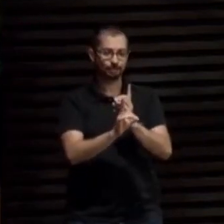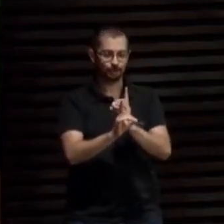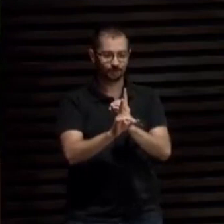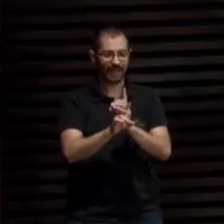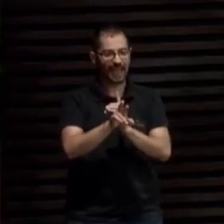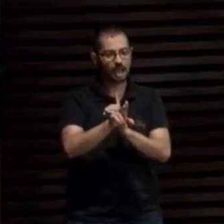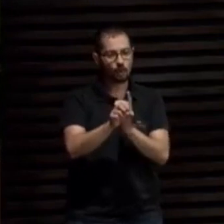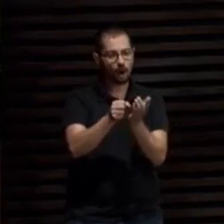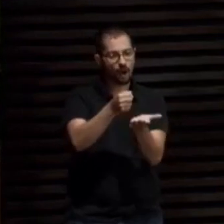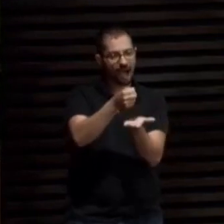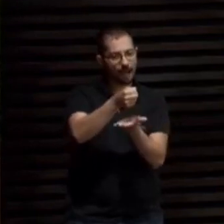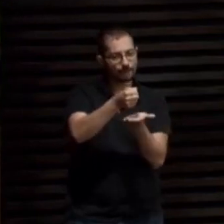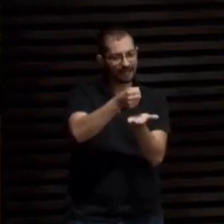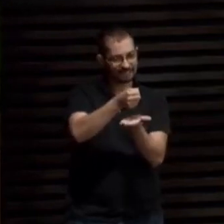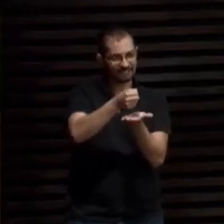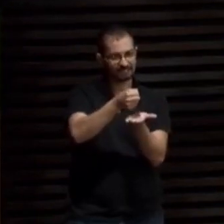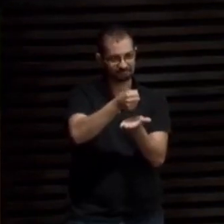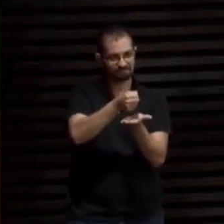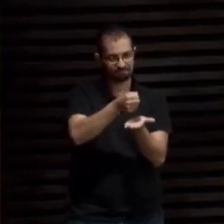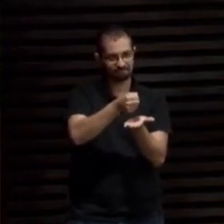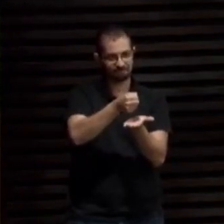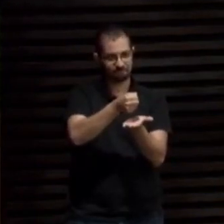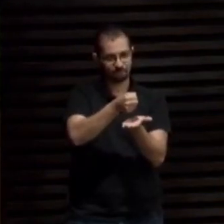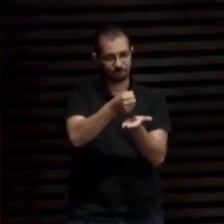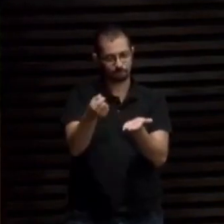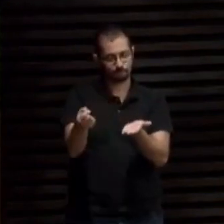da comunidade do novo tempo.